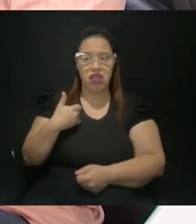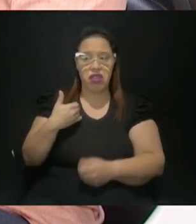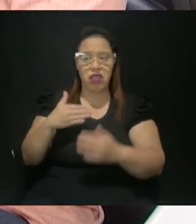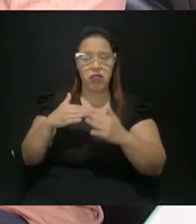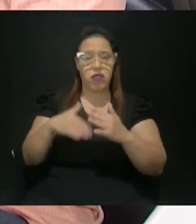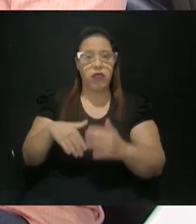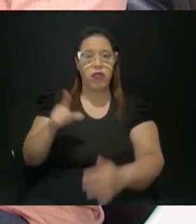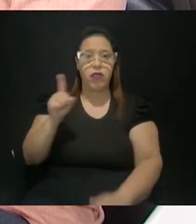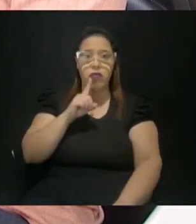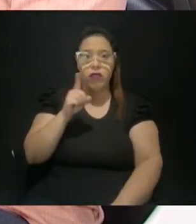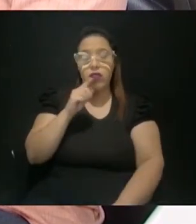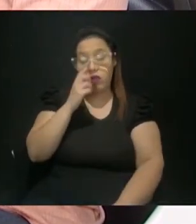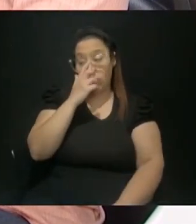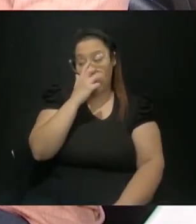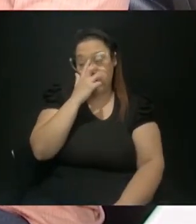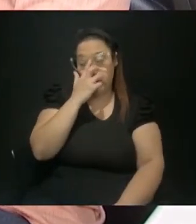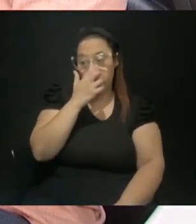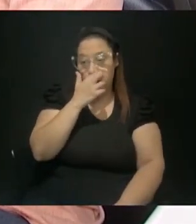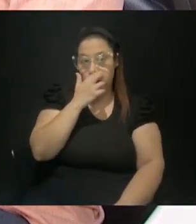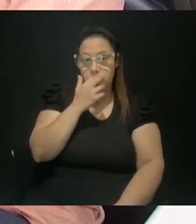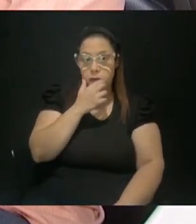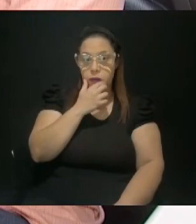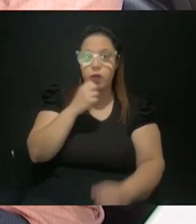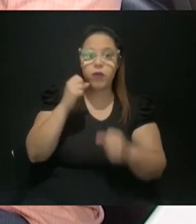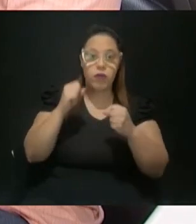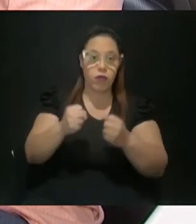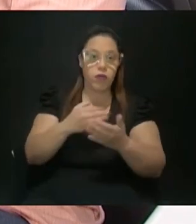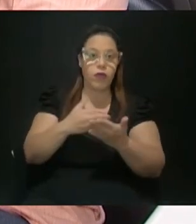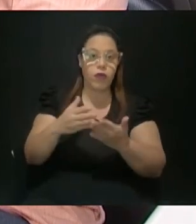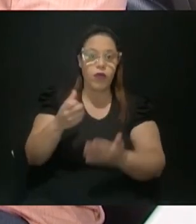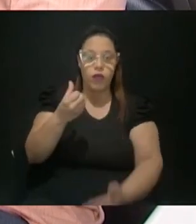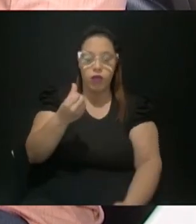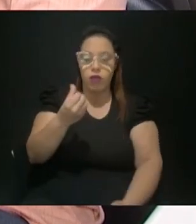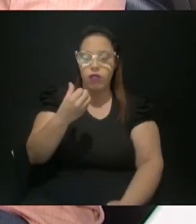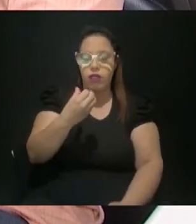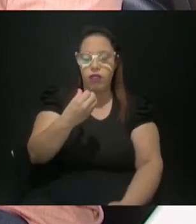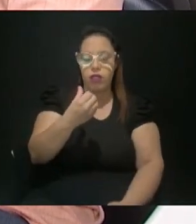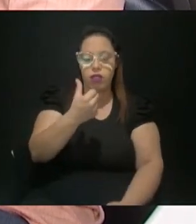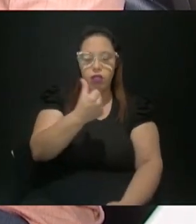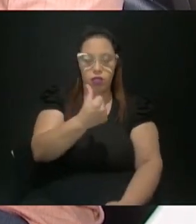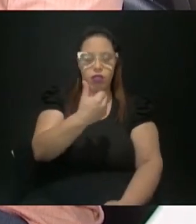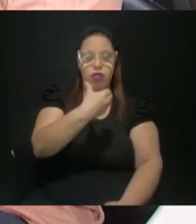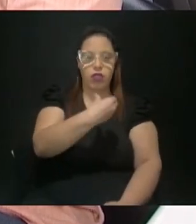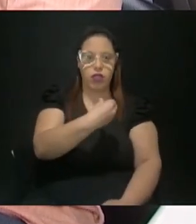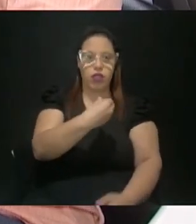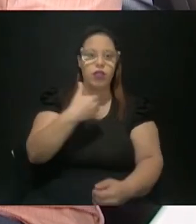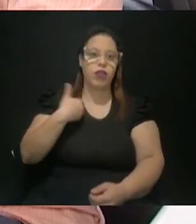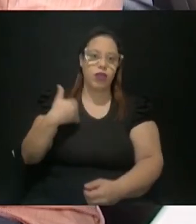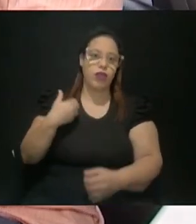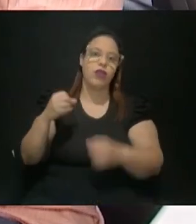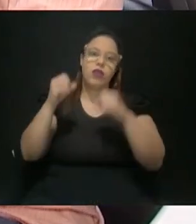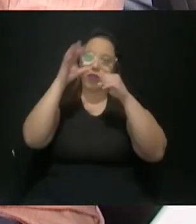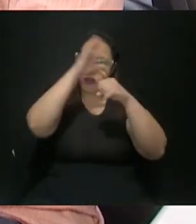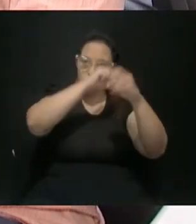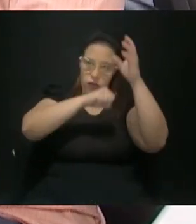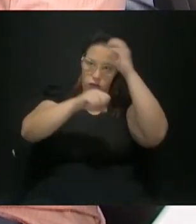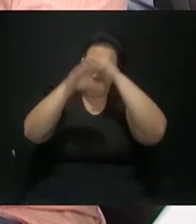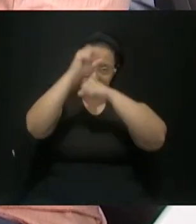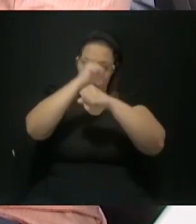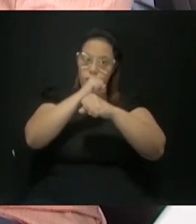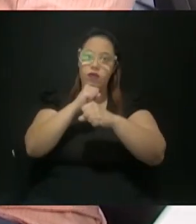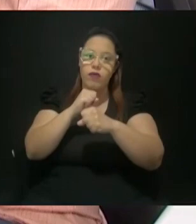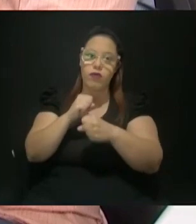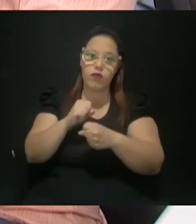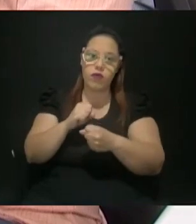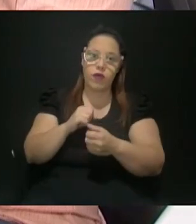assim, pode ser a partir dos 16 anos, né? Como aprendizagem, para começar tendo o curso